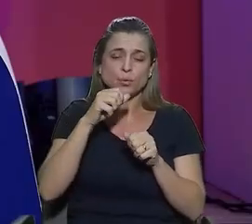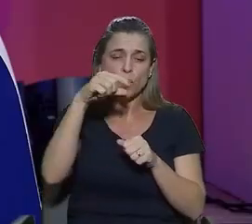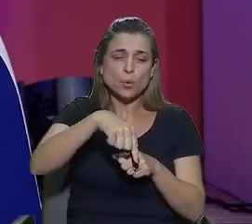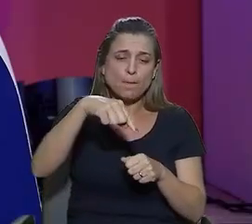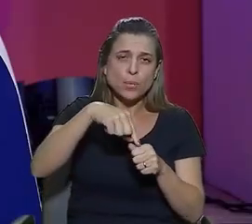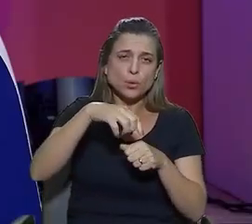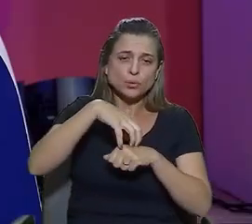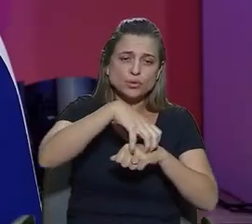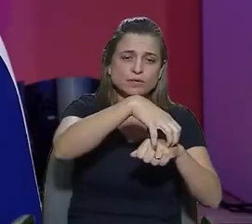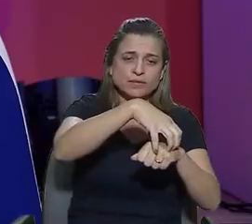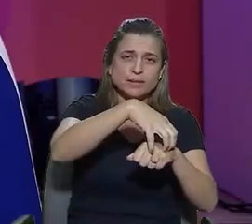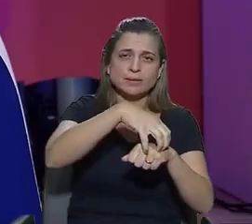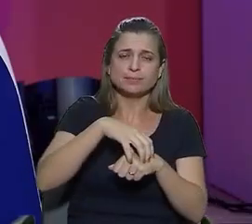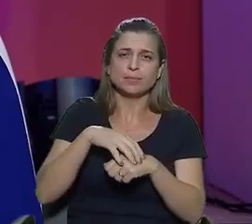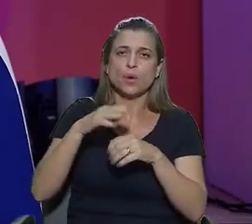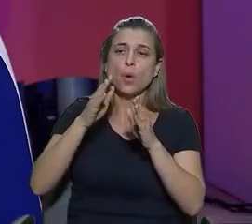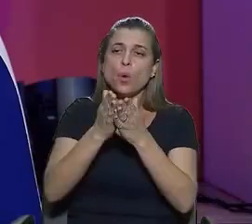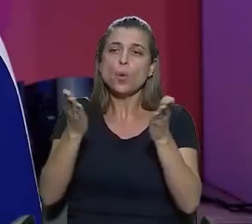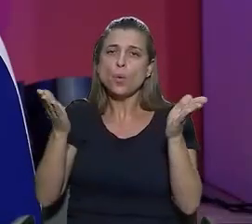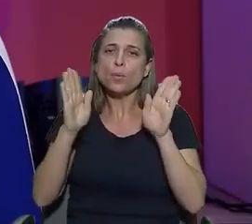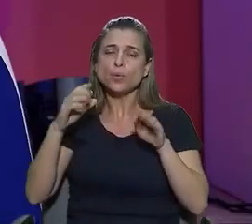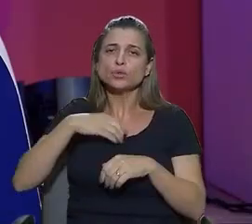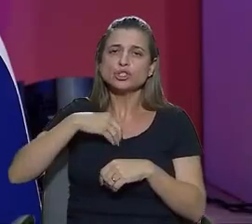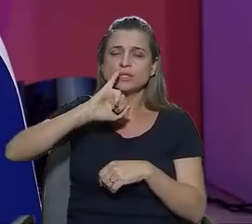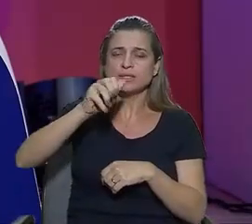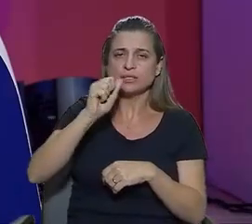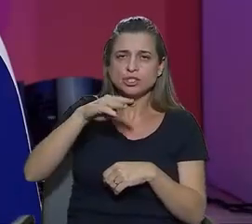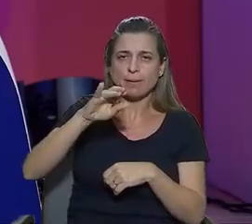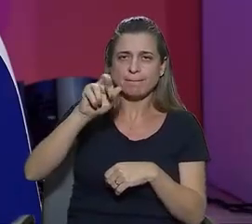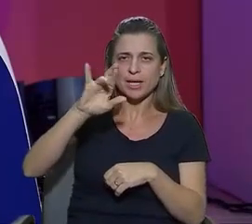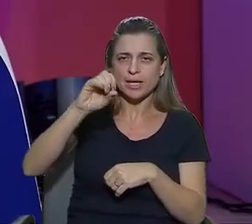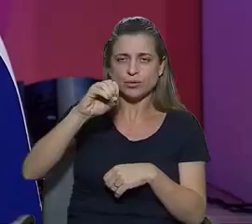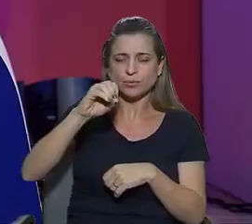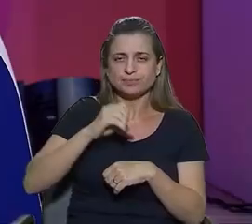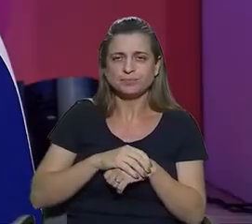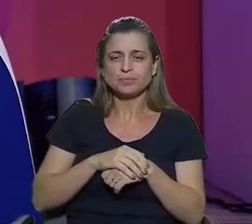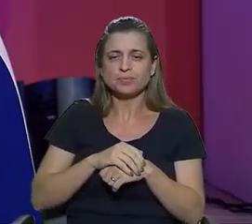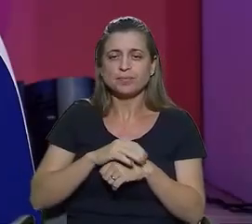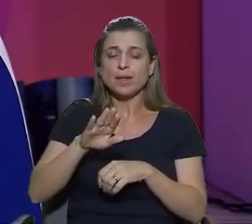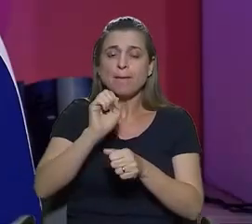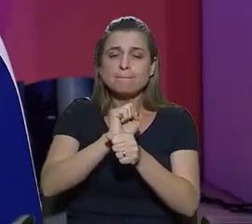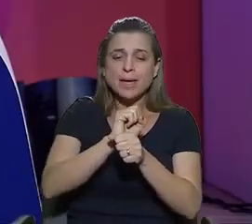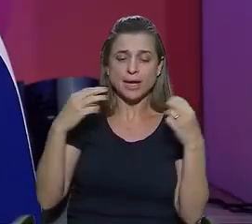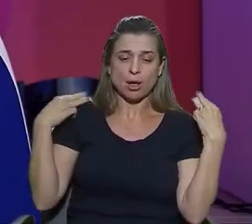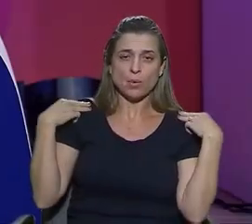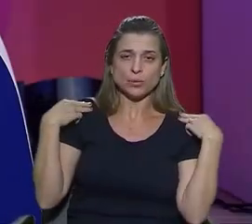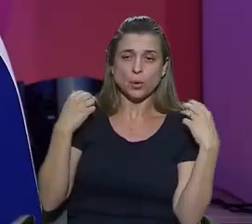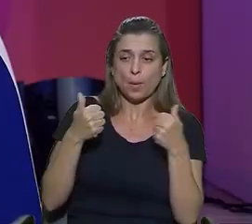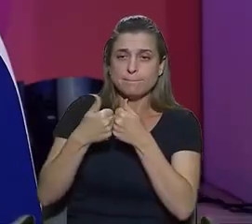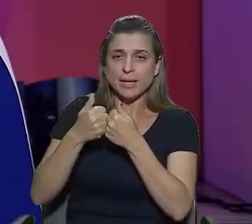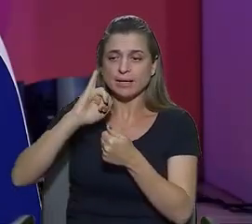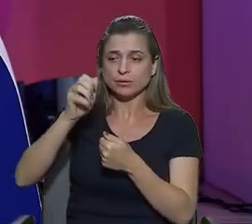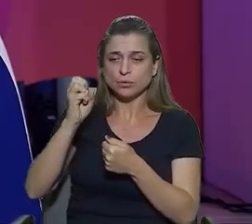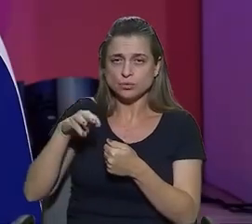De dentro do muro tinha um jambeiro, ponto de referência de geral. Para aí, motor, no jambo. Motorista,